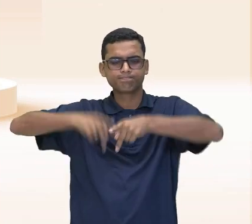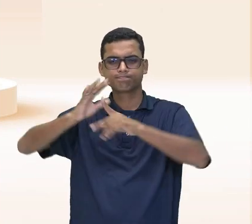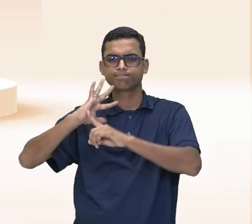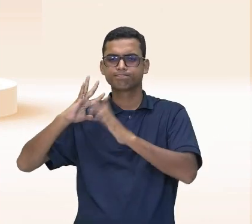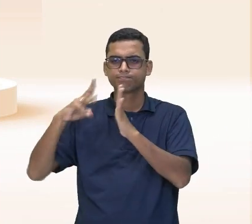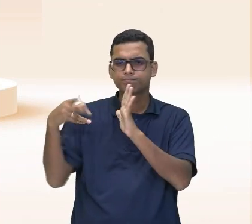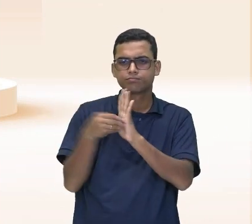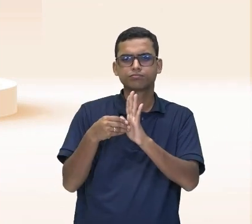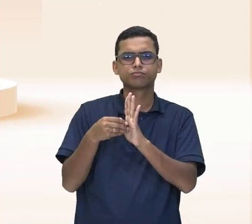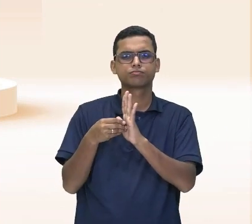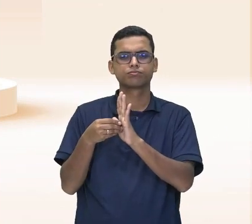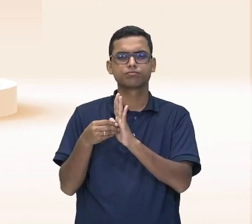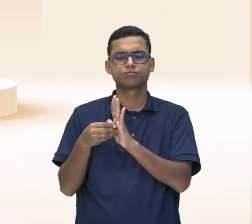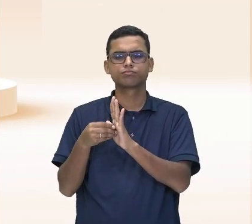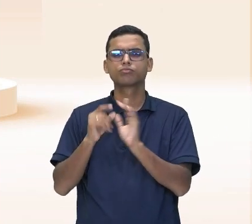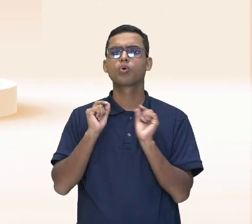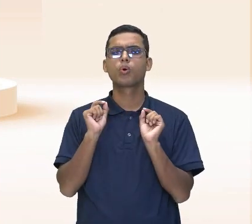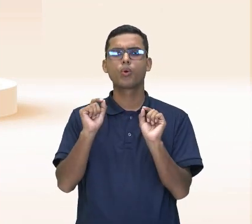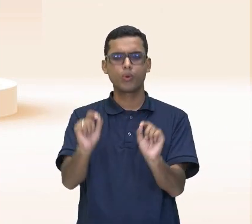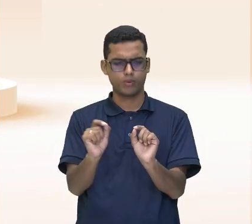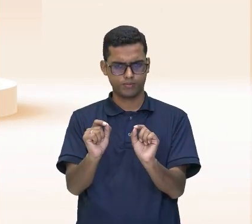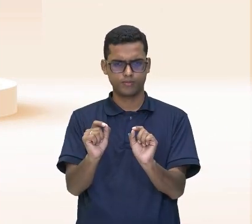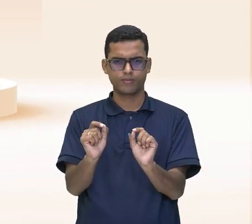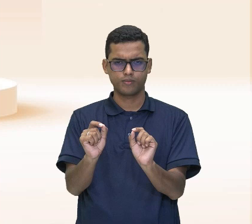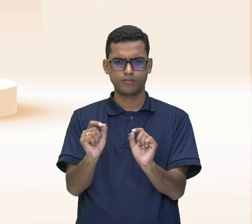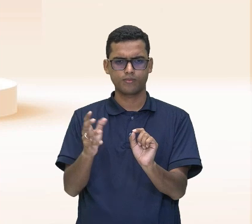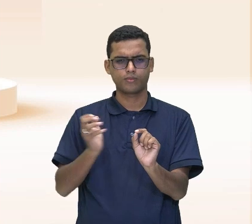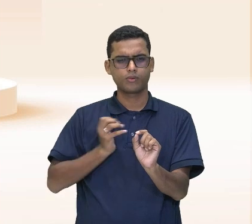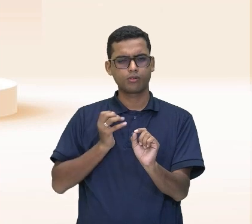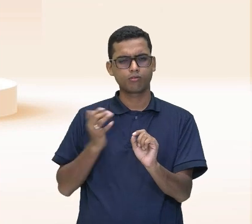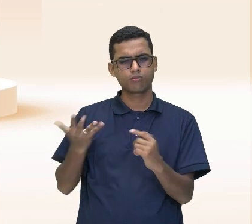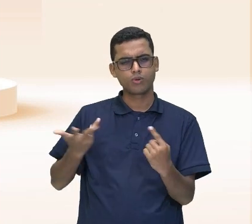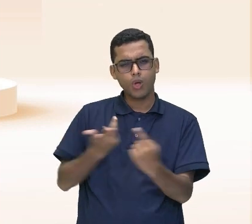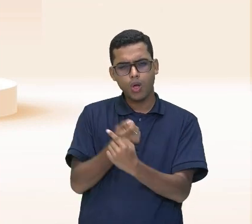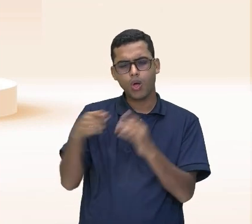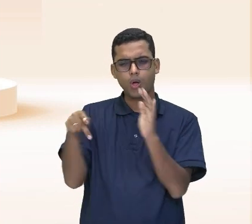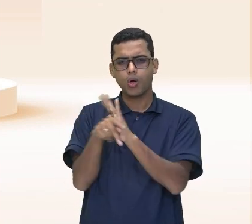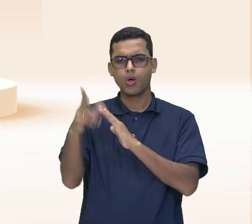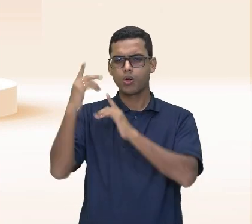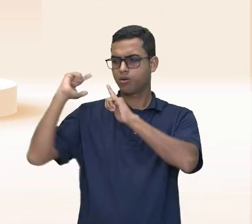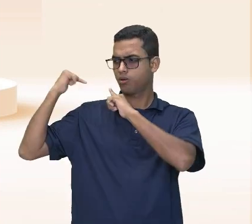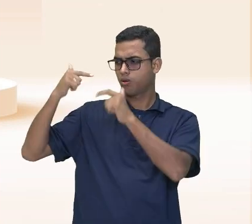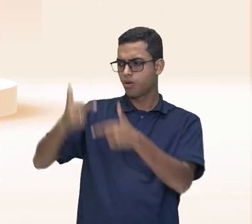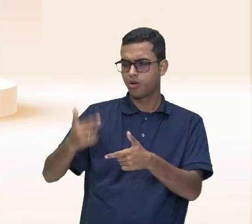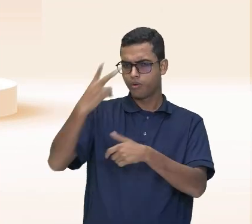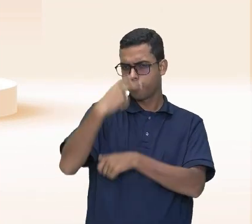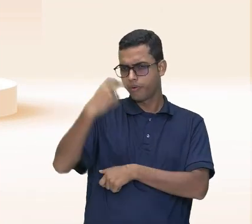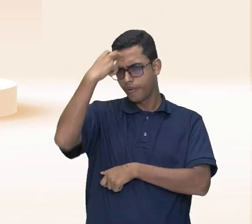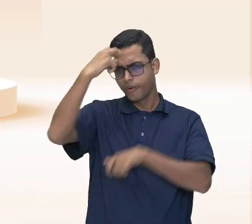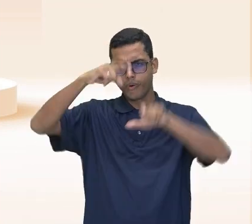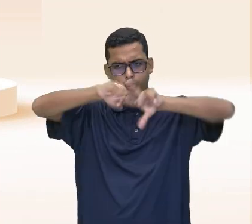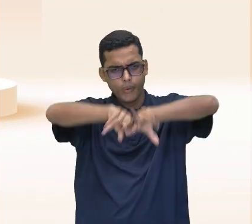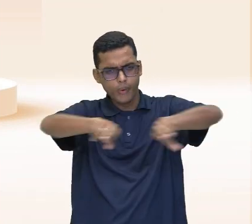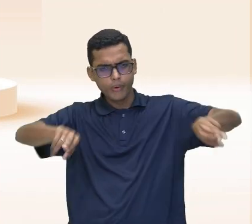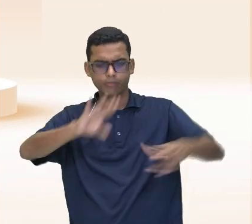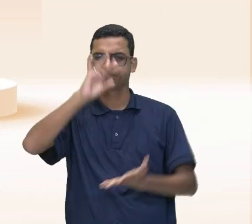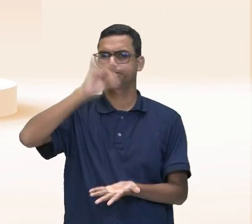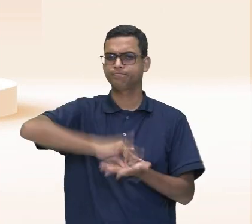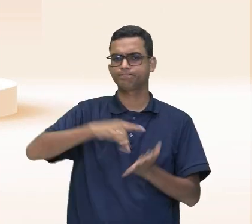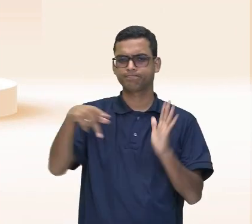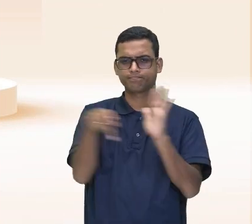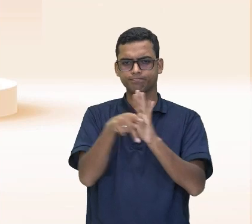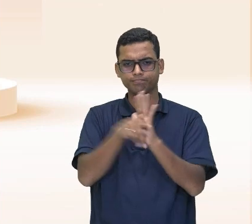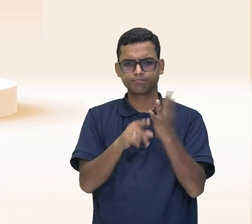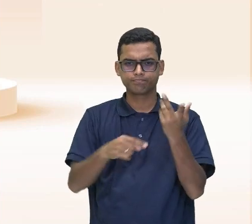riqueza. Resumindo isso aqui, é a riqueza das tradições, né, multiculturais. Então, tem uma riqueza muito vasta